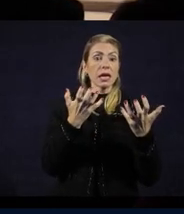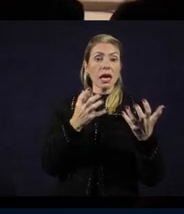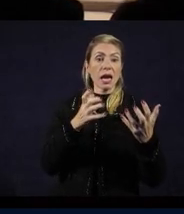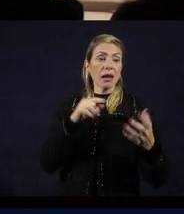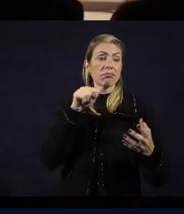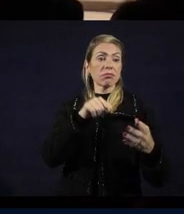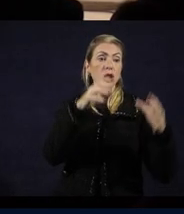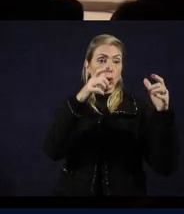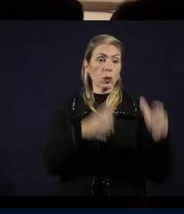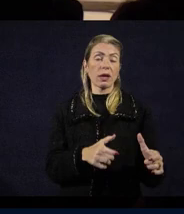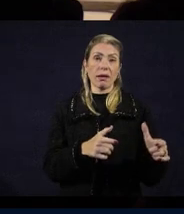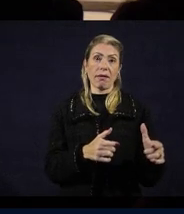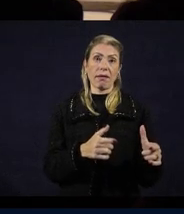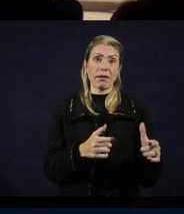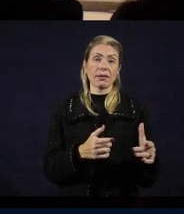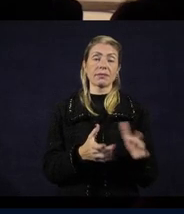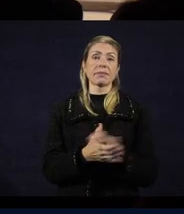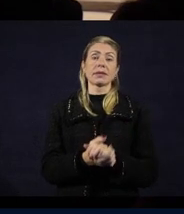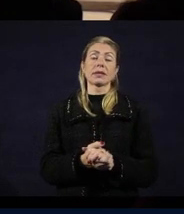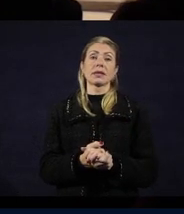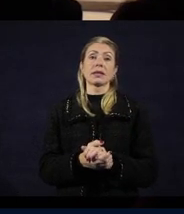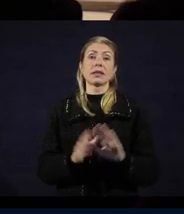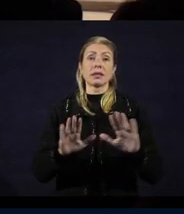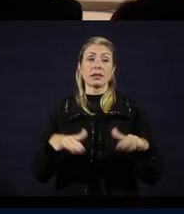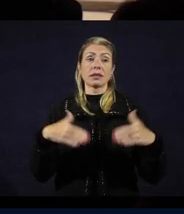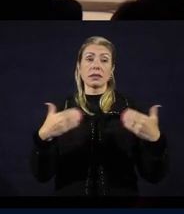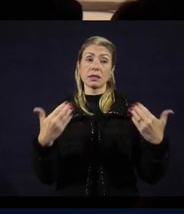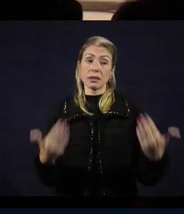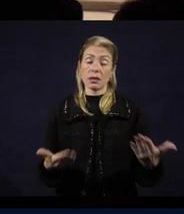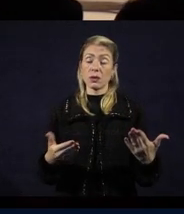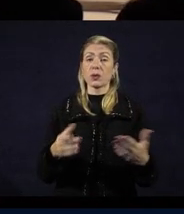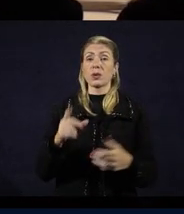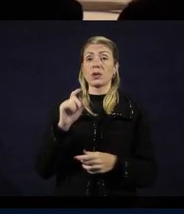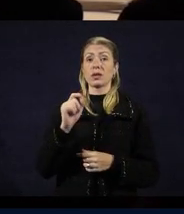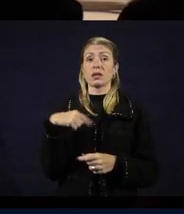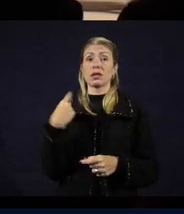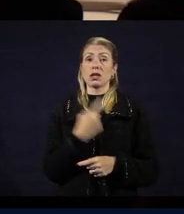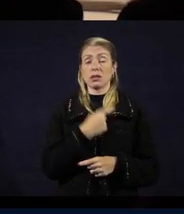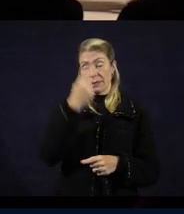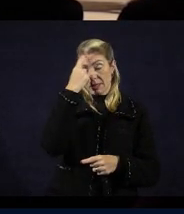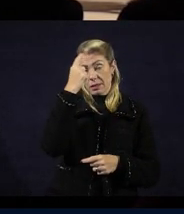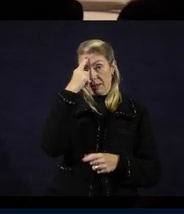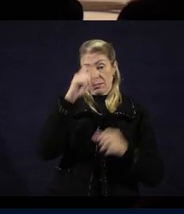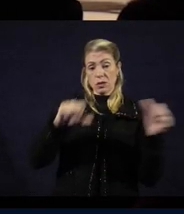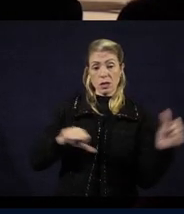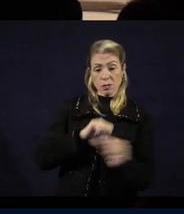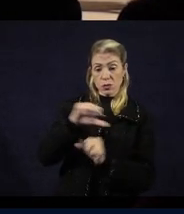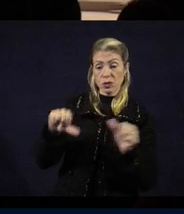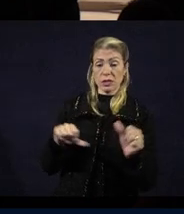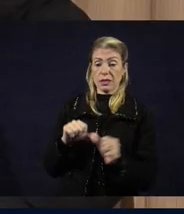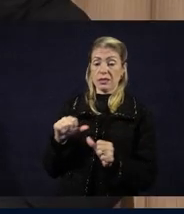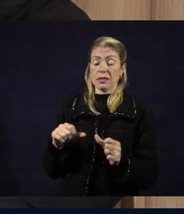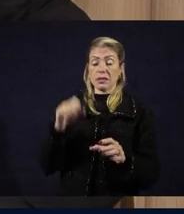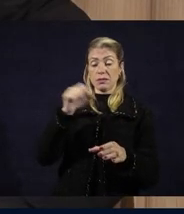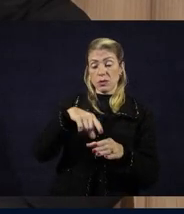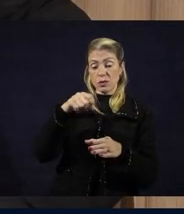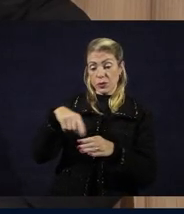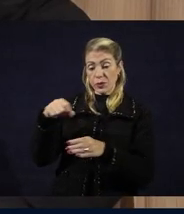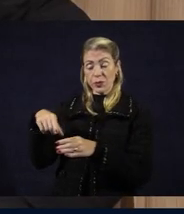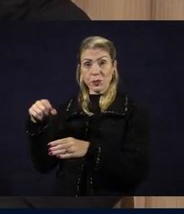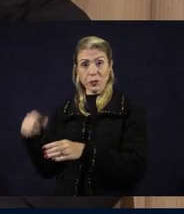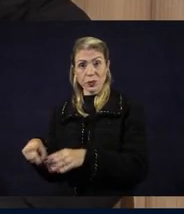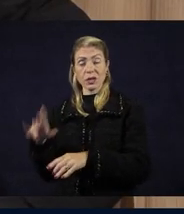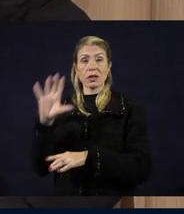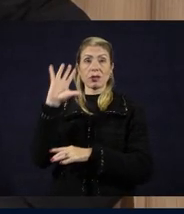e um ponto na nossa visão que levou a mudança de patamar das comots agrícolas